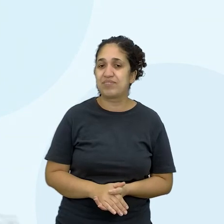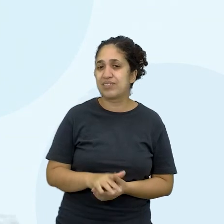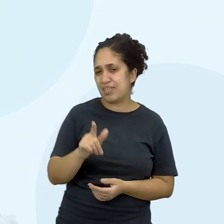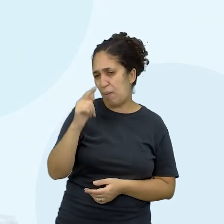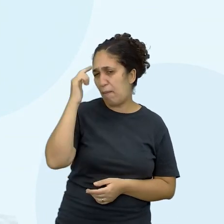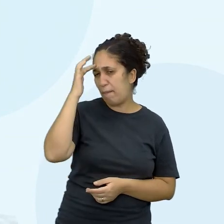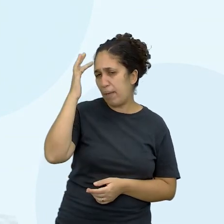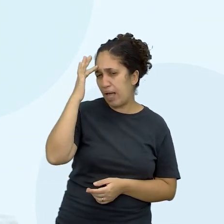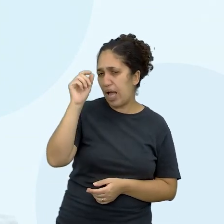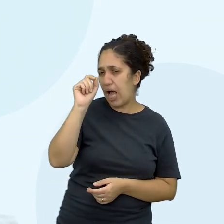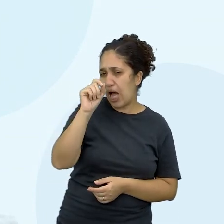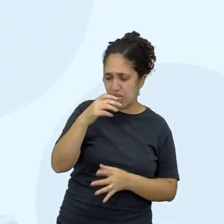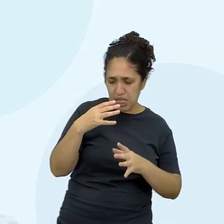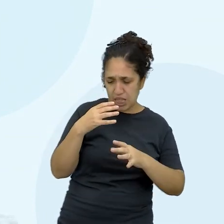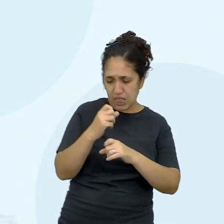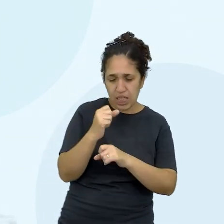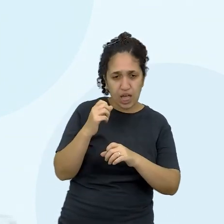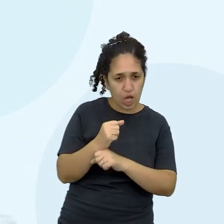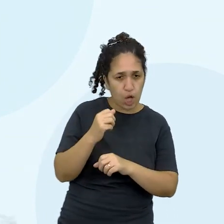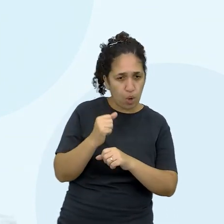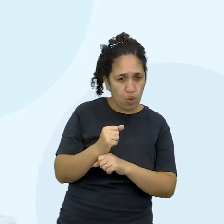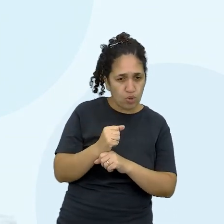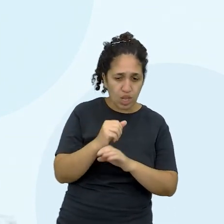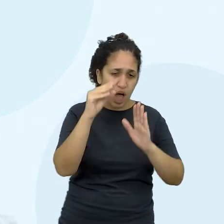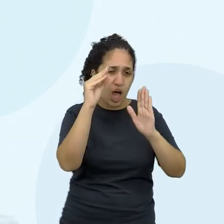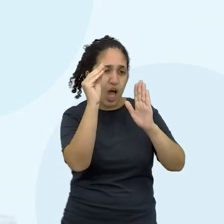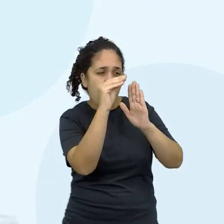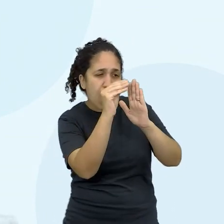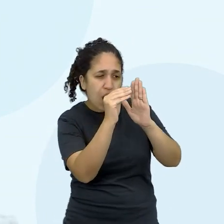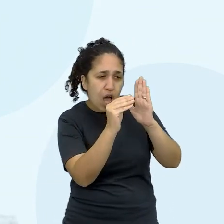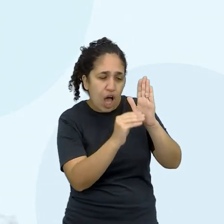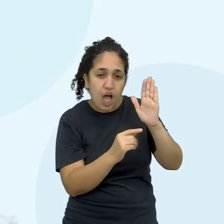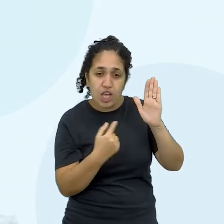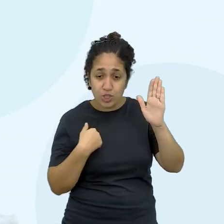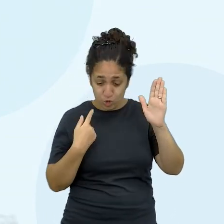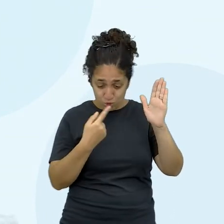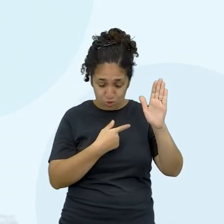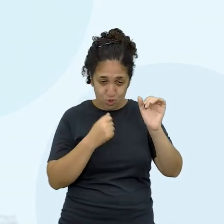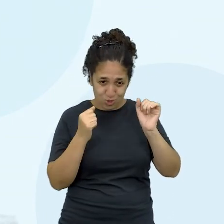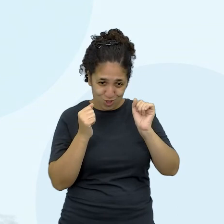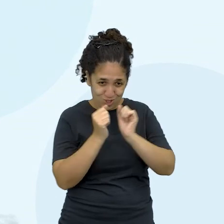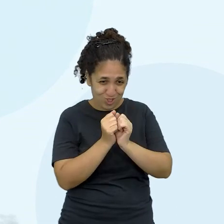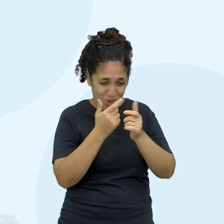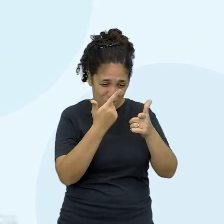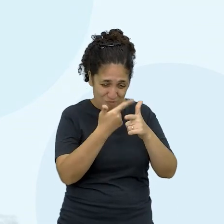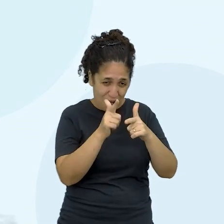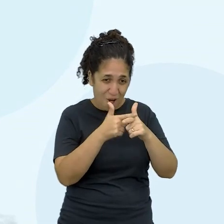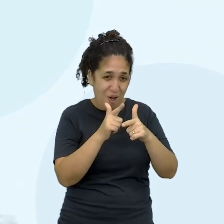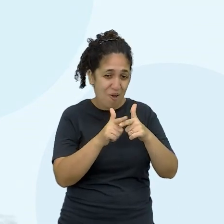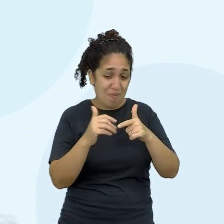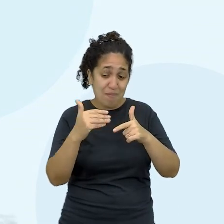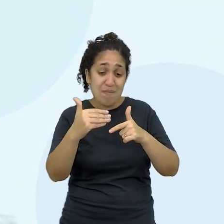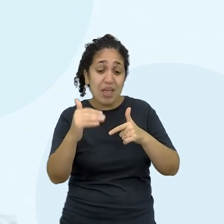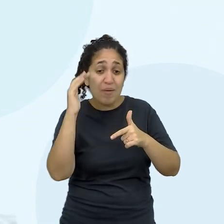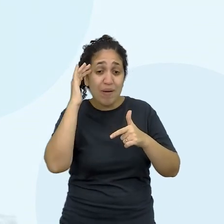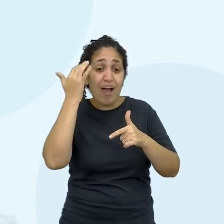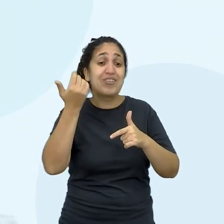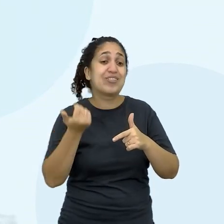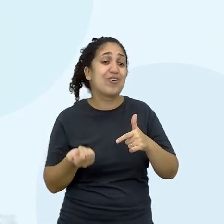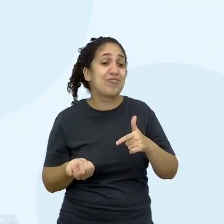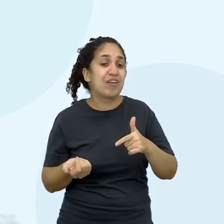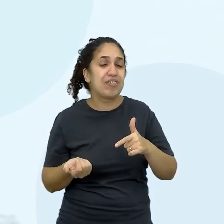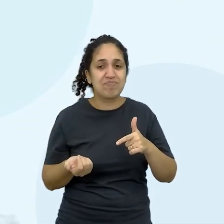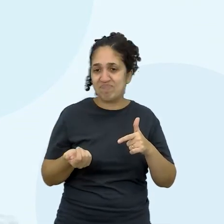gente pegar essa conta aí, colocar na nossa conta também como nosso problema a resolver e ver se